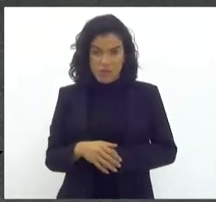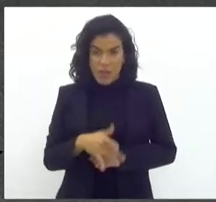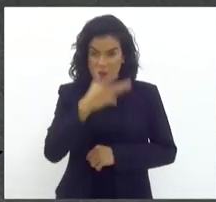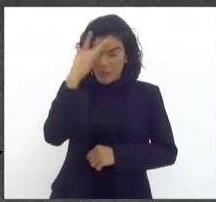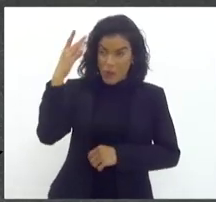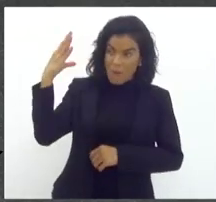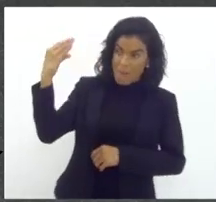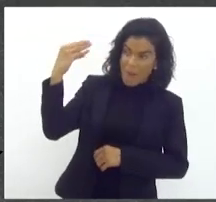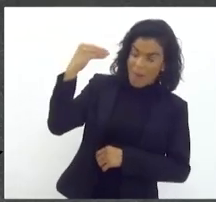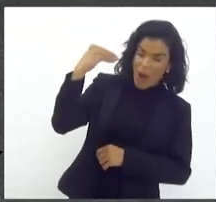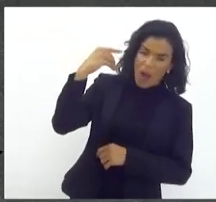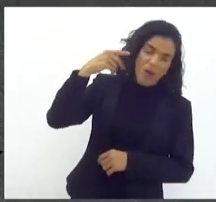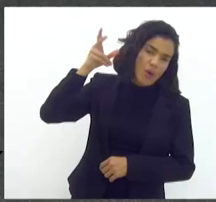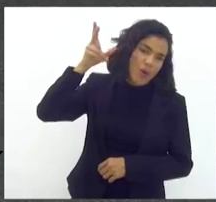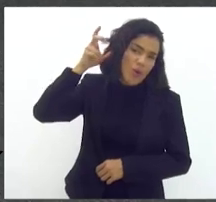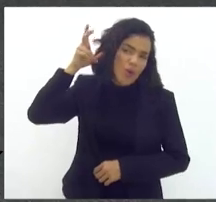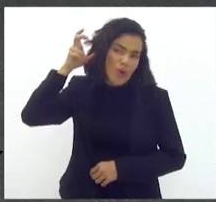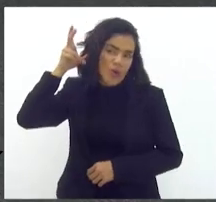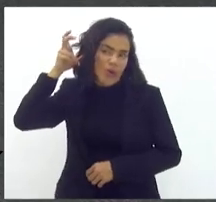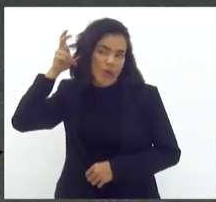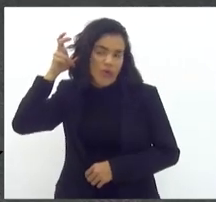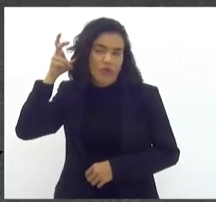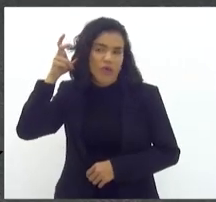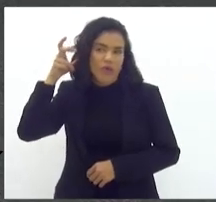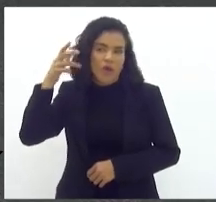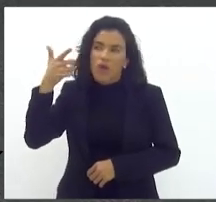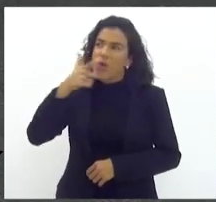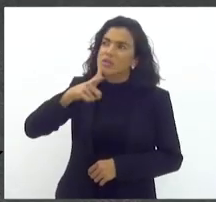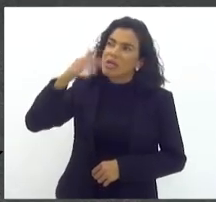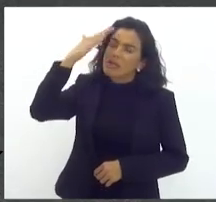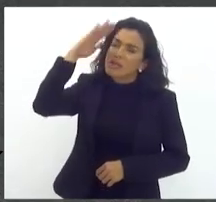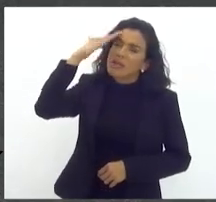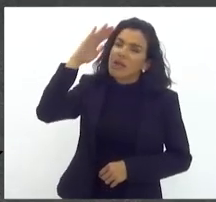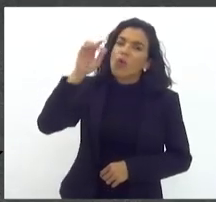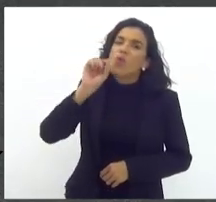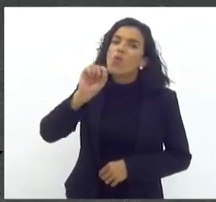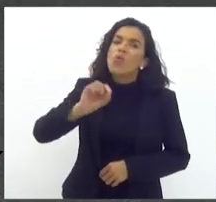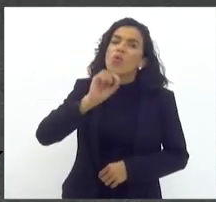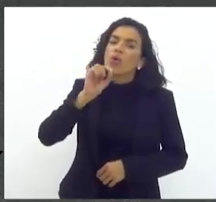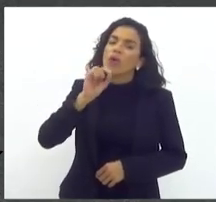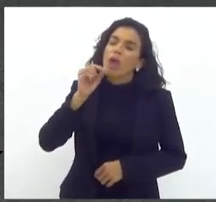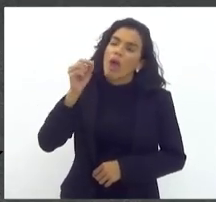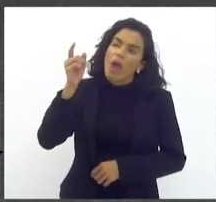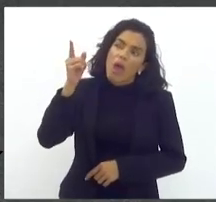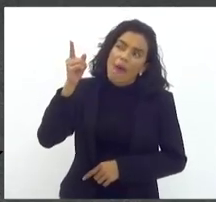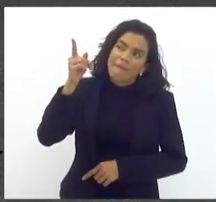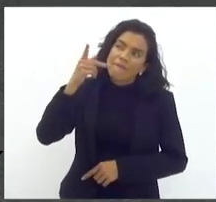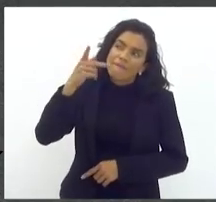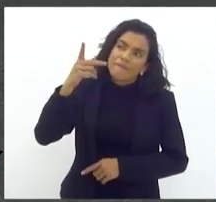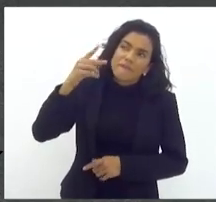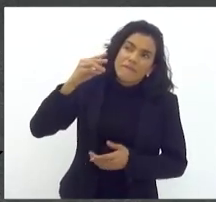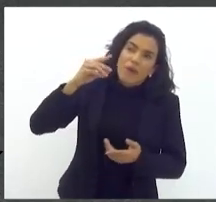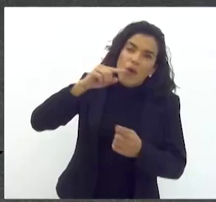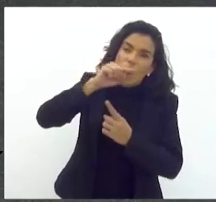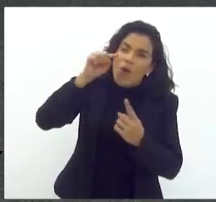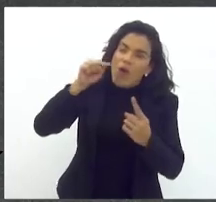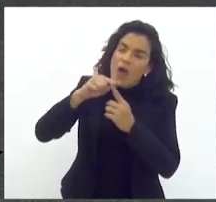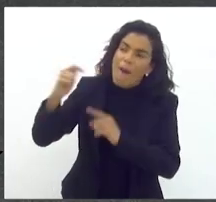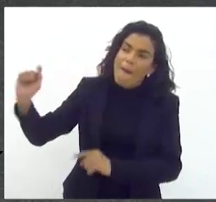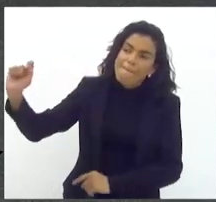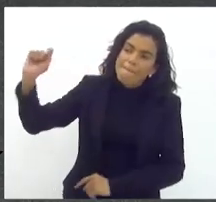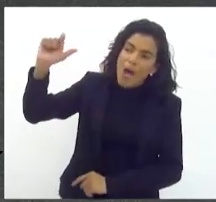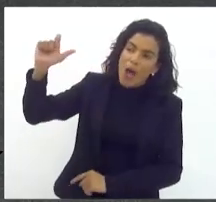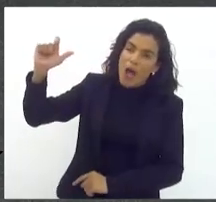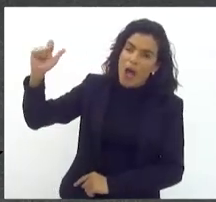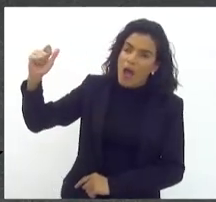ouve a gente sabe E a gente consegue entender o que que é uma insinuação né e uma